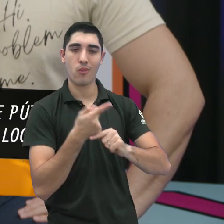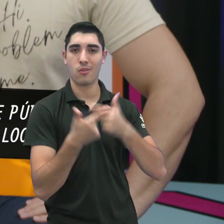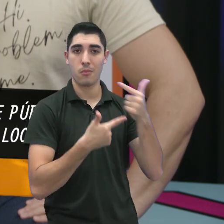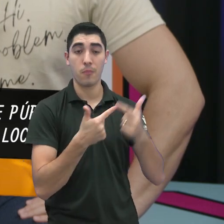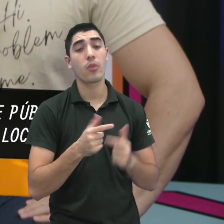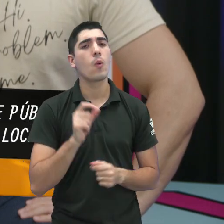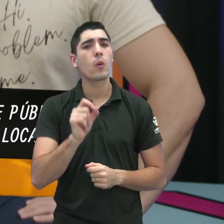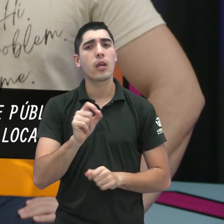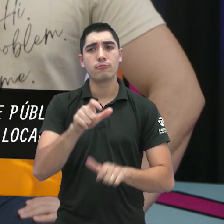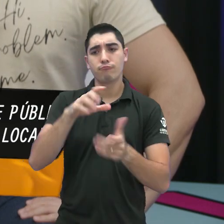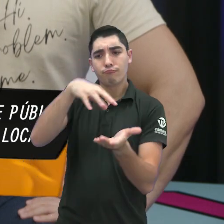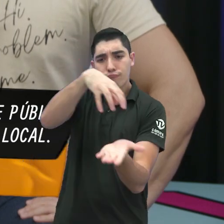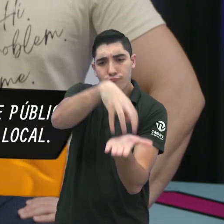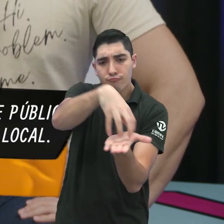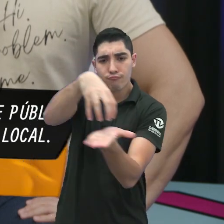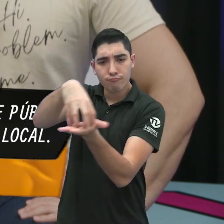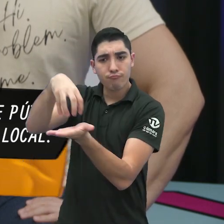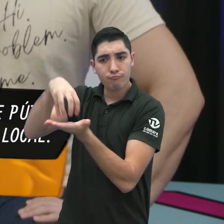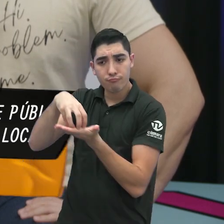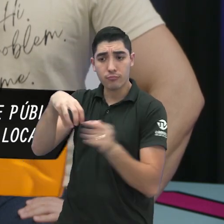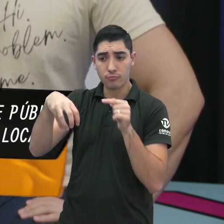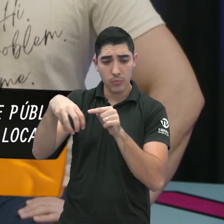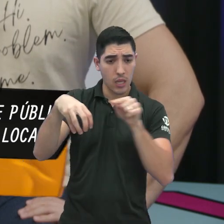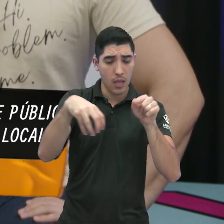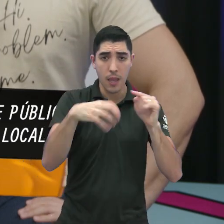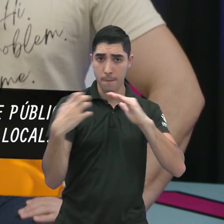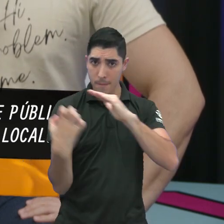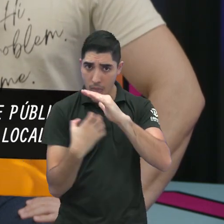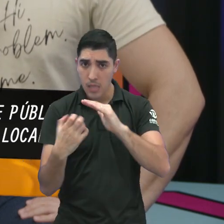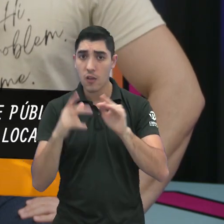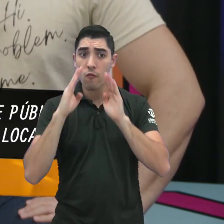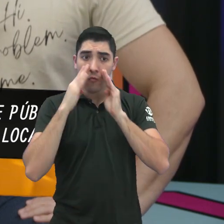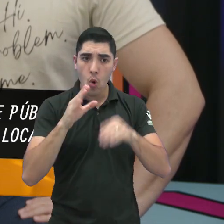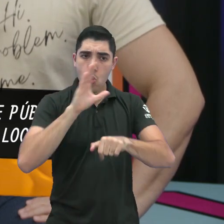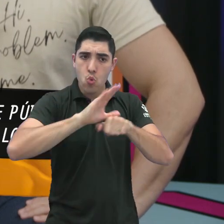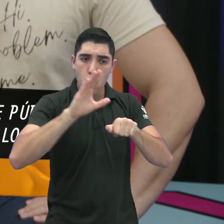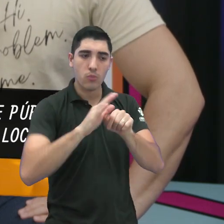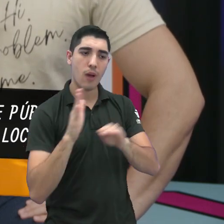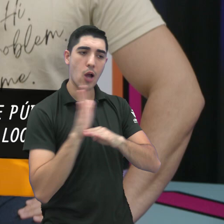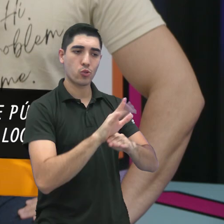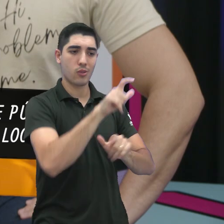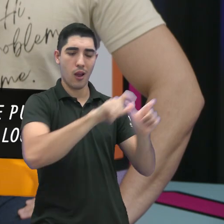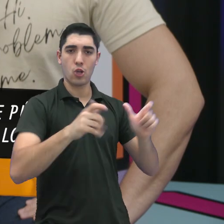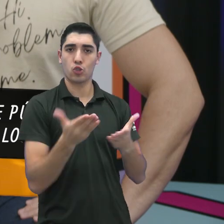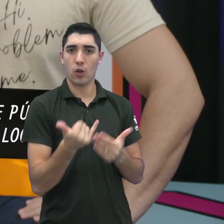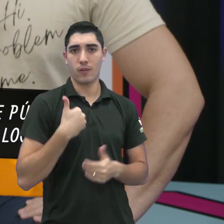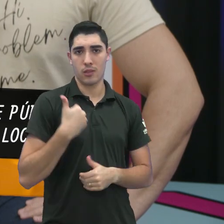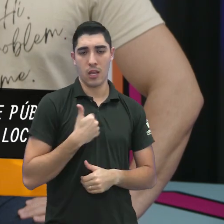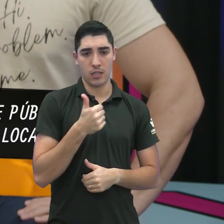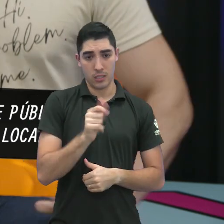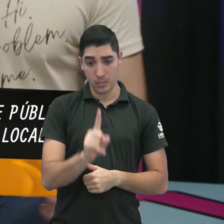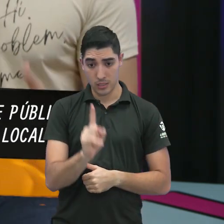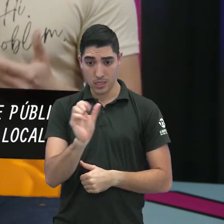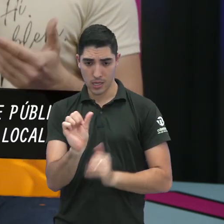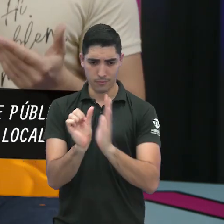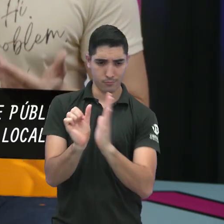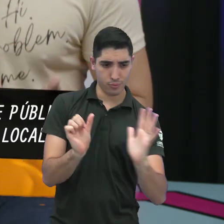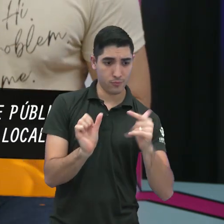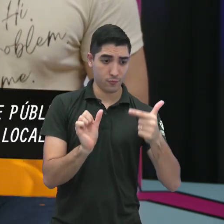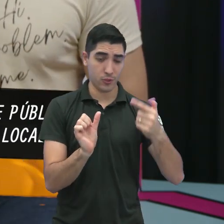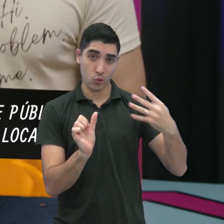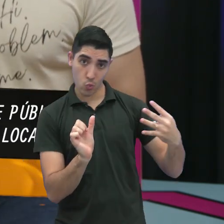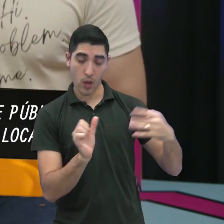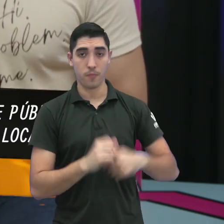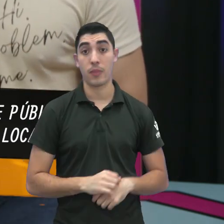entidades qualificadas em formação técnico-profissional e assistência aos jovens de 16 a 24 anos. Mas para